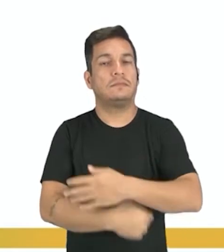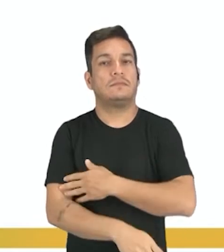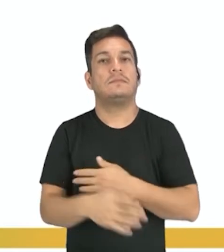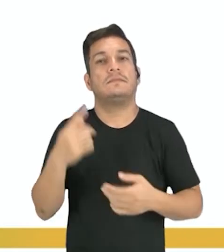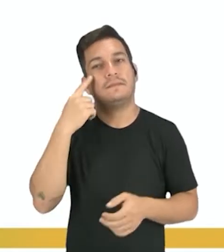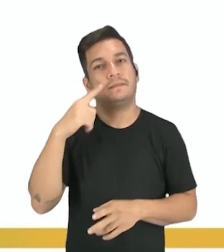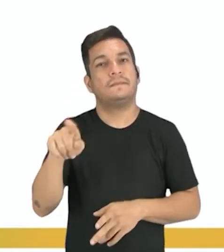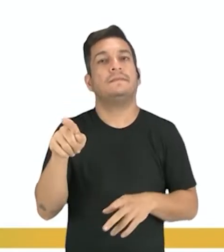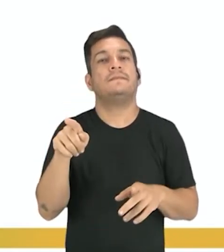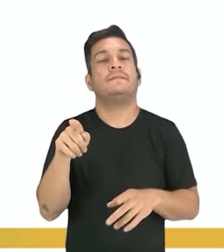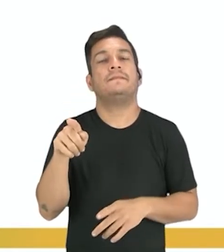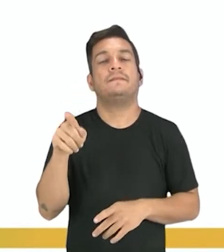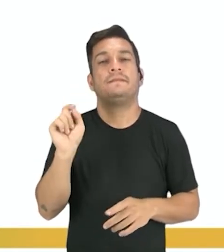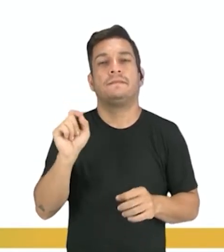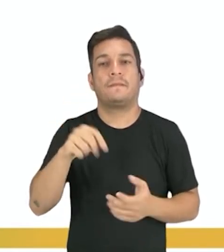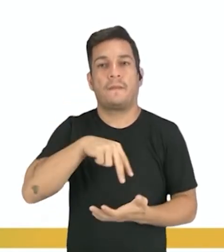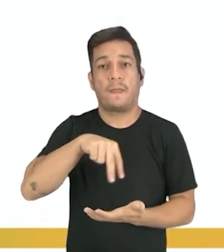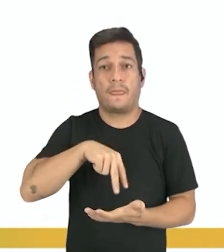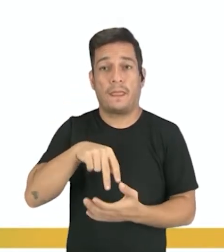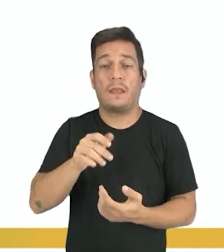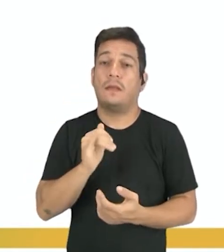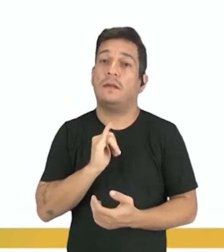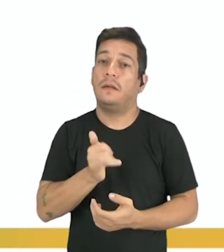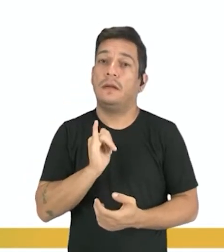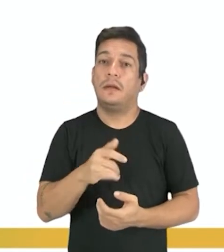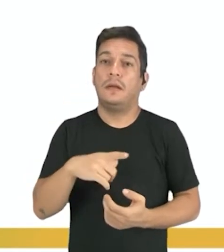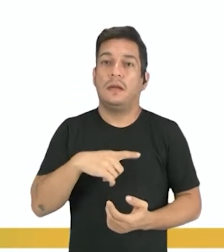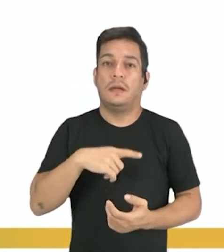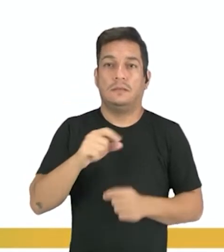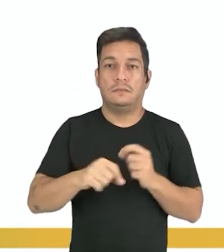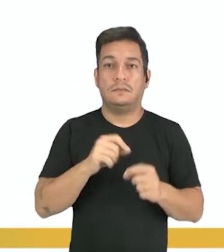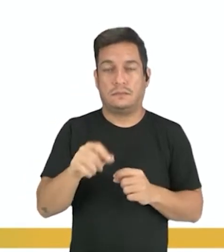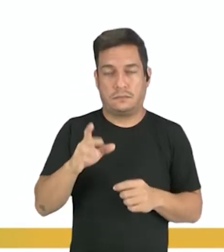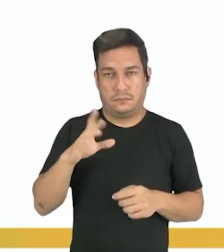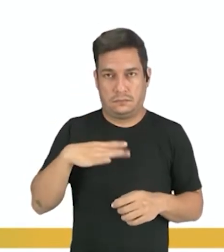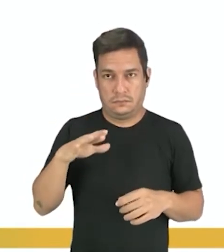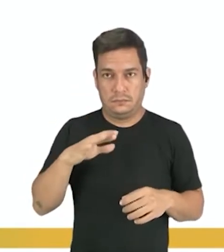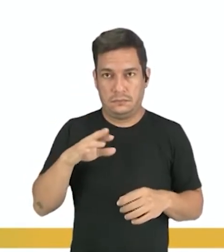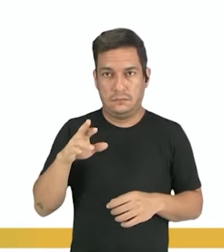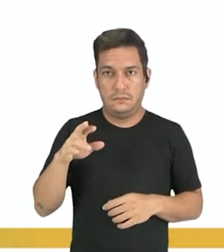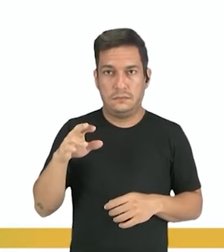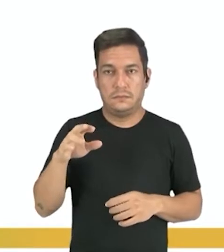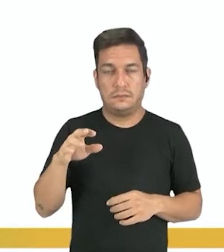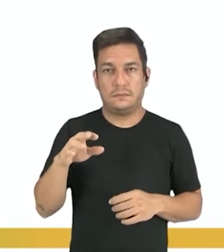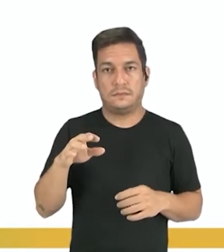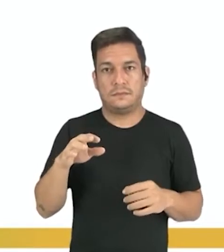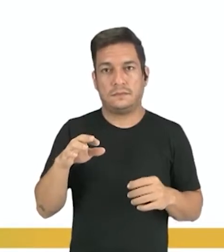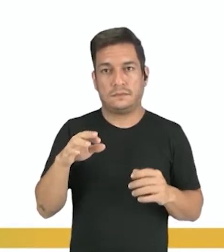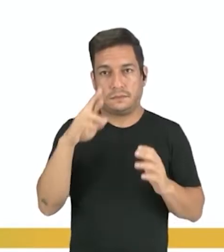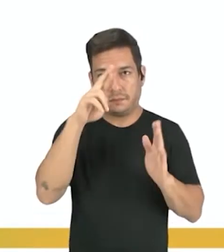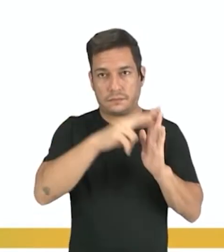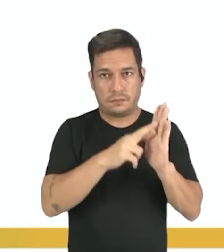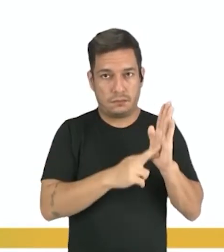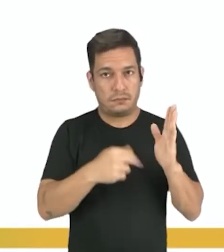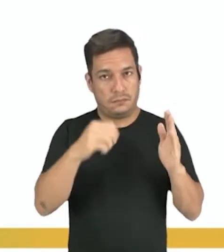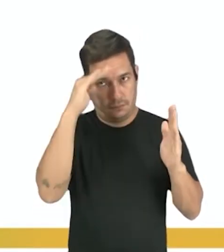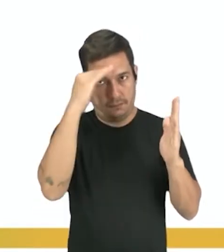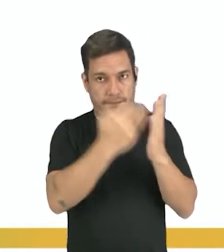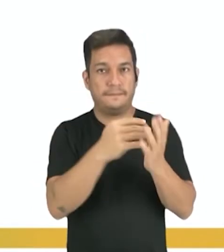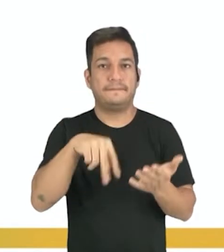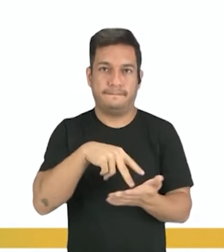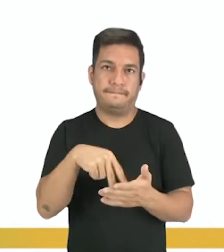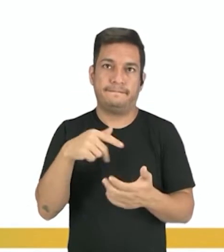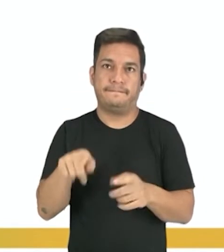ver que todas essas que a gente tá citando ela tem alguns rituais né que devem ser seguidos durante a dança que é muito interessante